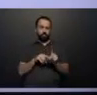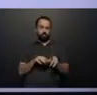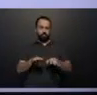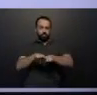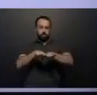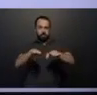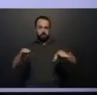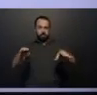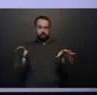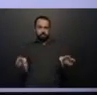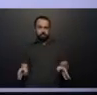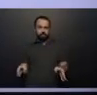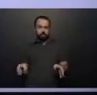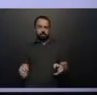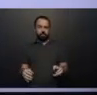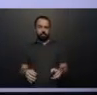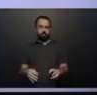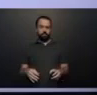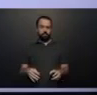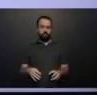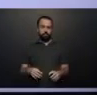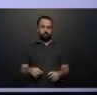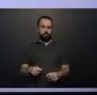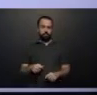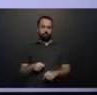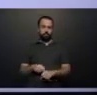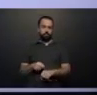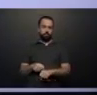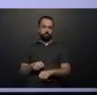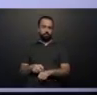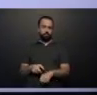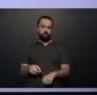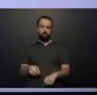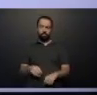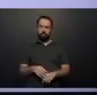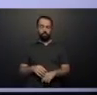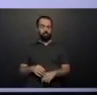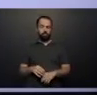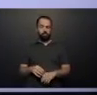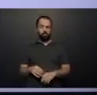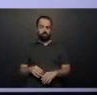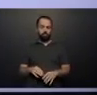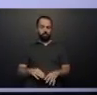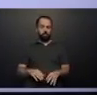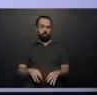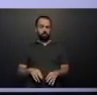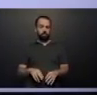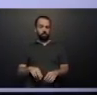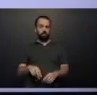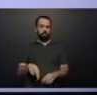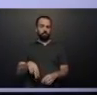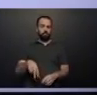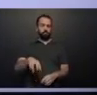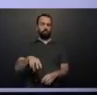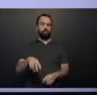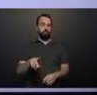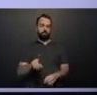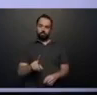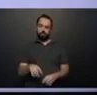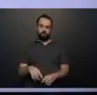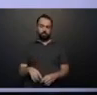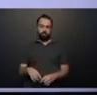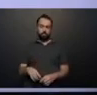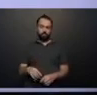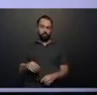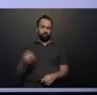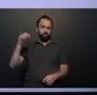de material resistente à ação dos produtos químicos, piso antiderrapante, ambiente bem